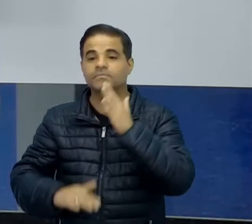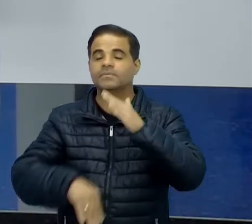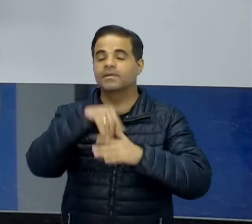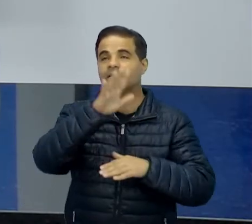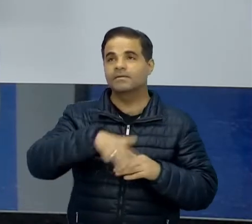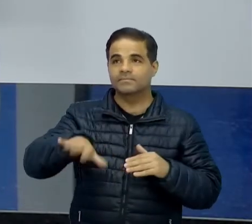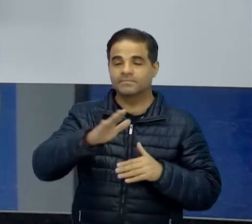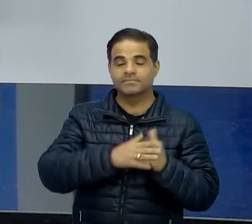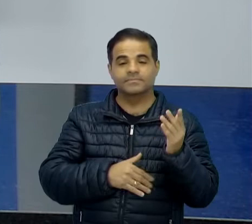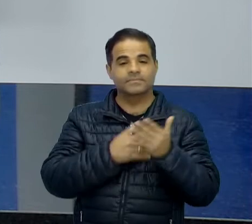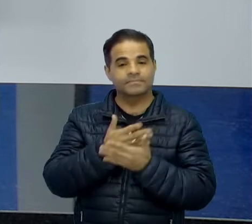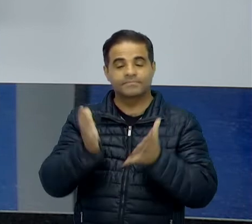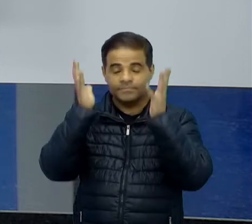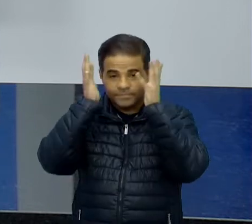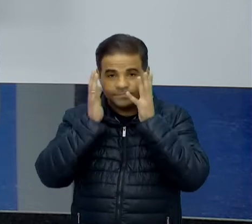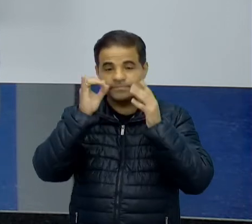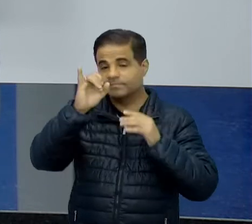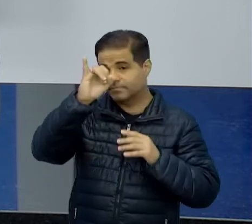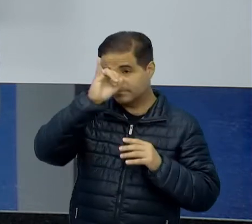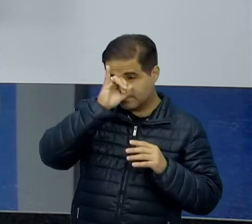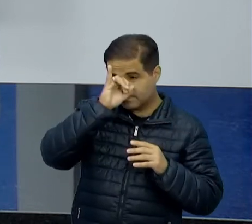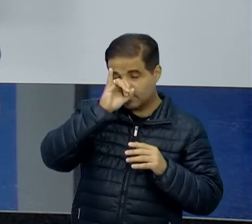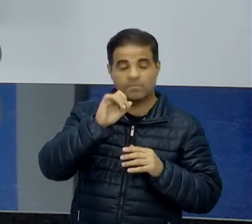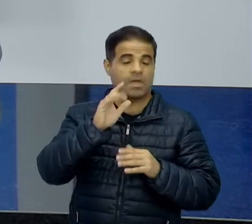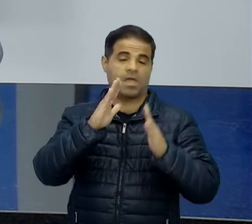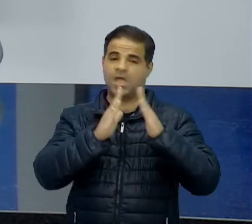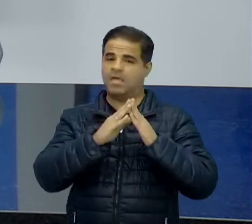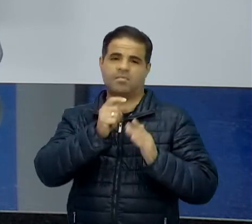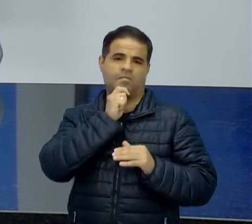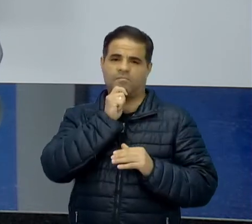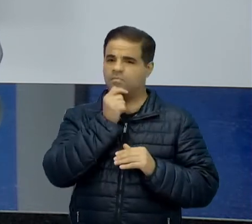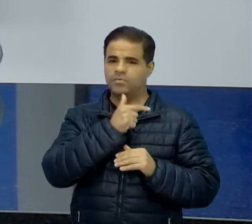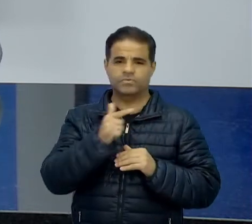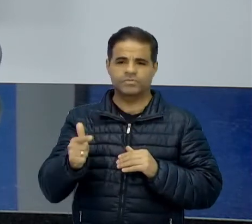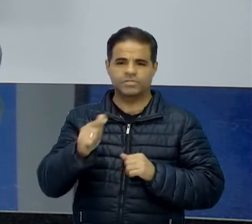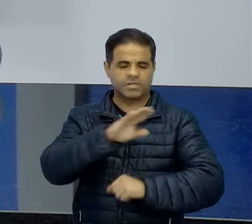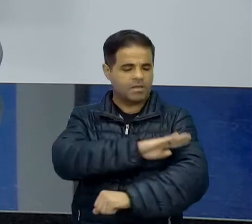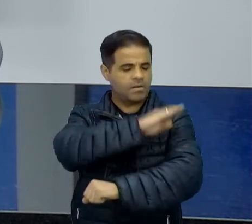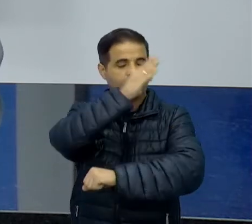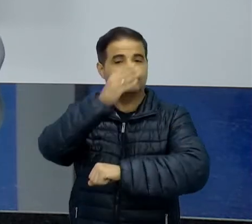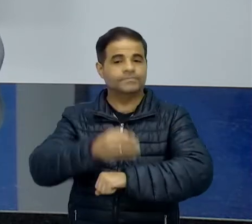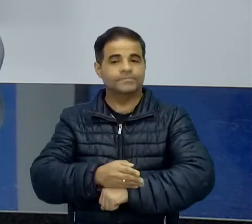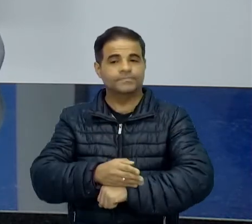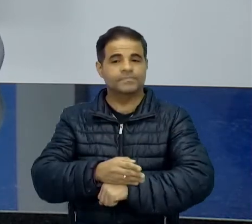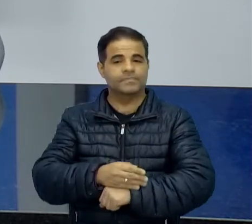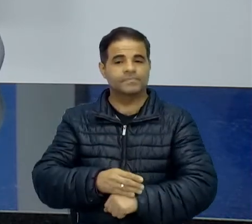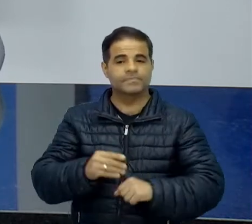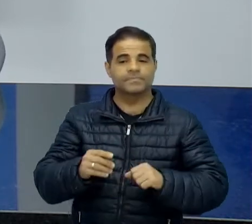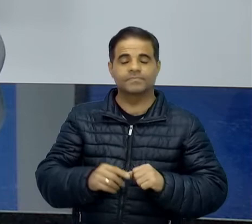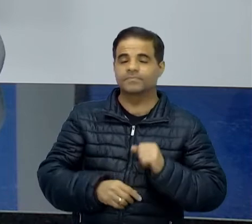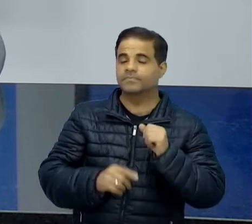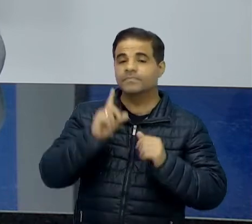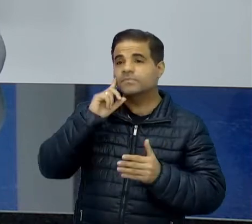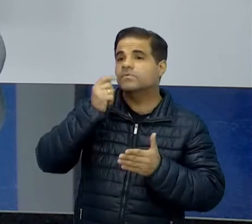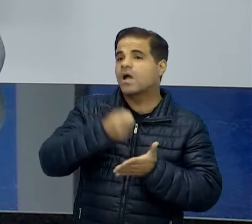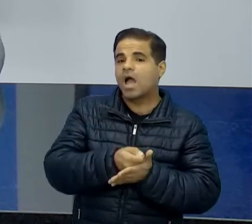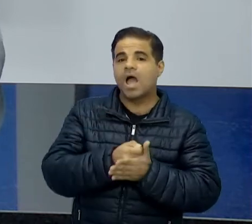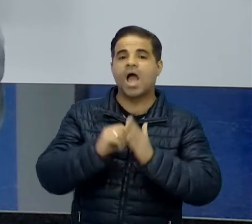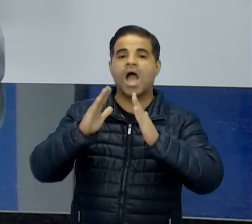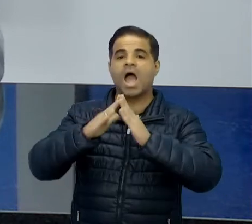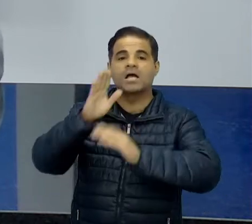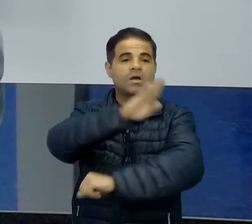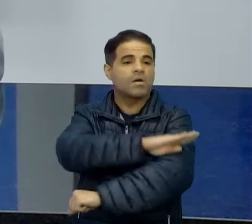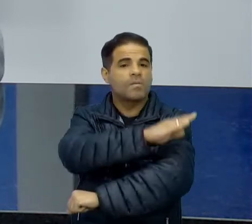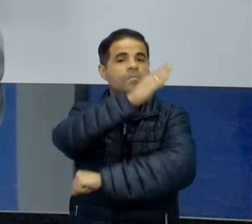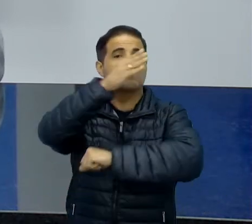do cortiço cabeça de porco não tinham onde morar, como tinha um morro ali do lado, eles resolveram fazer suas casas no Morro